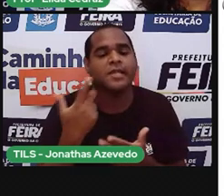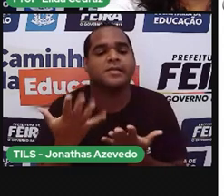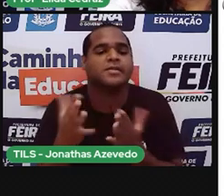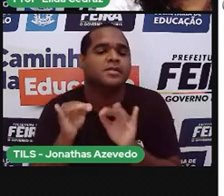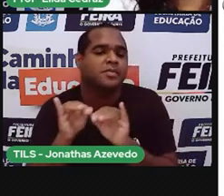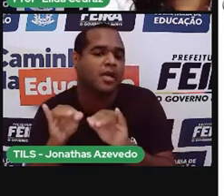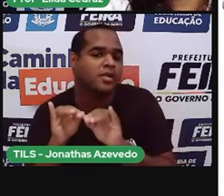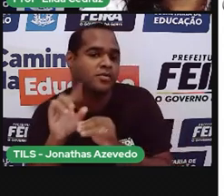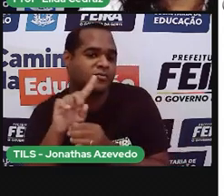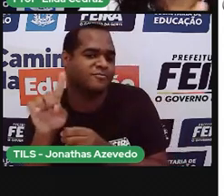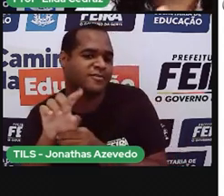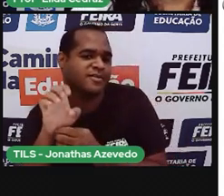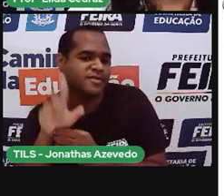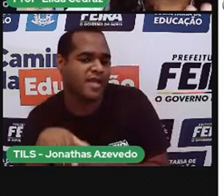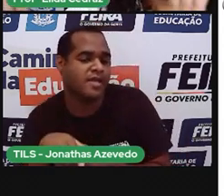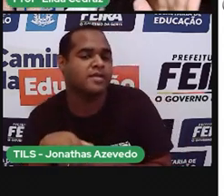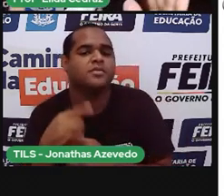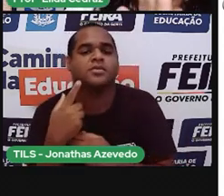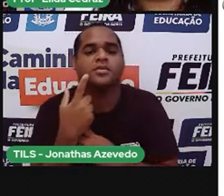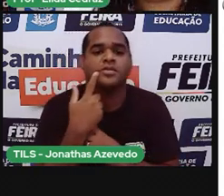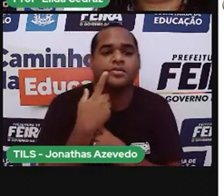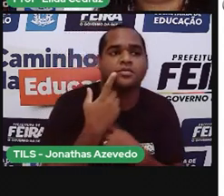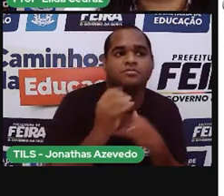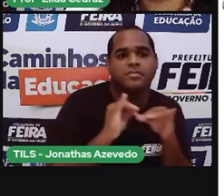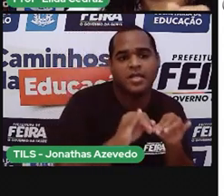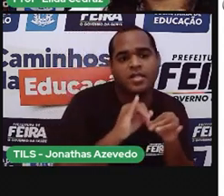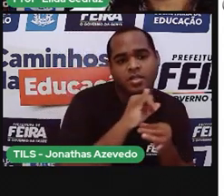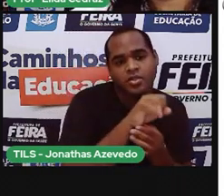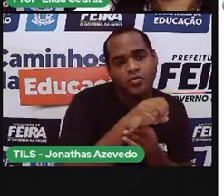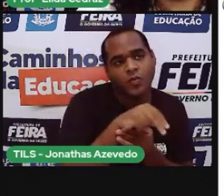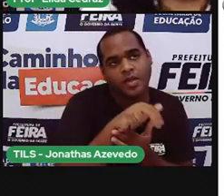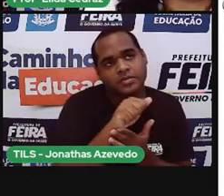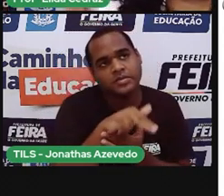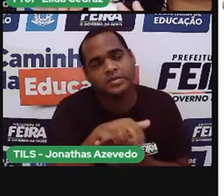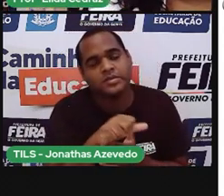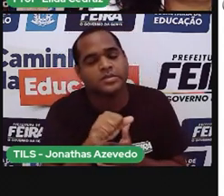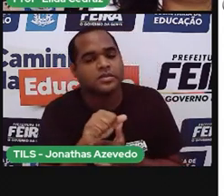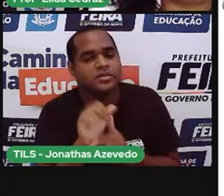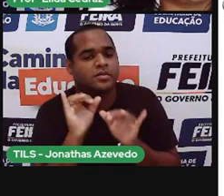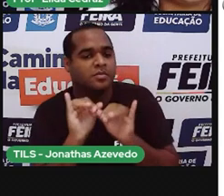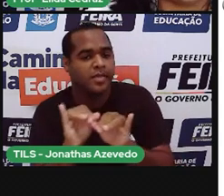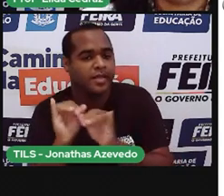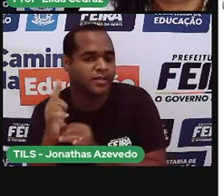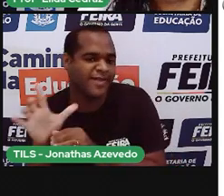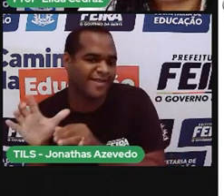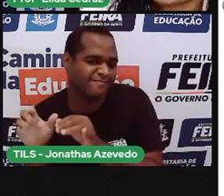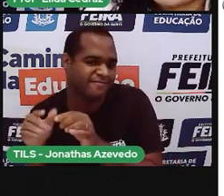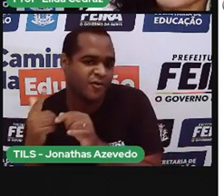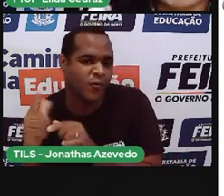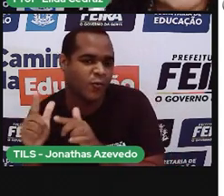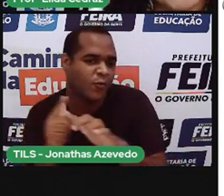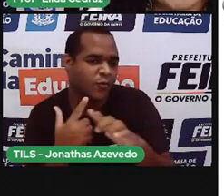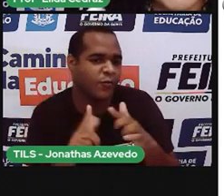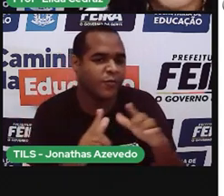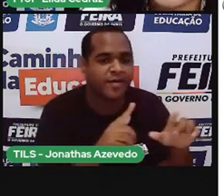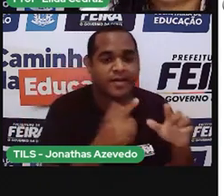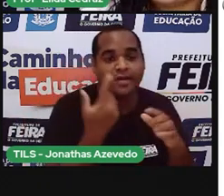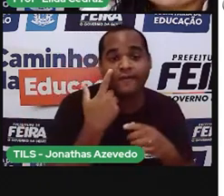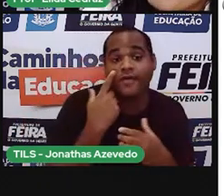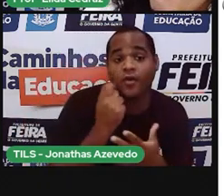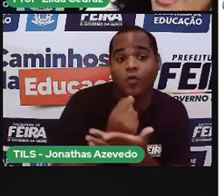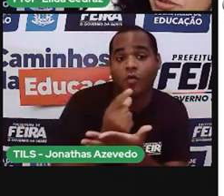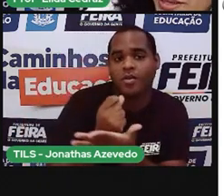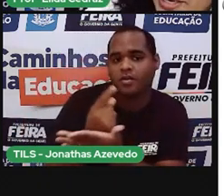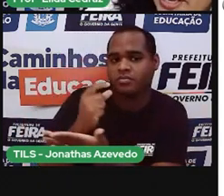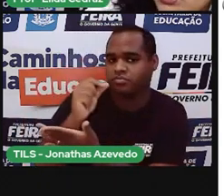mercadinho de seu Zé, do mercadinho de Dona Joana, do mercadinho de Dona Maria, e a gente só vai comprar